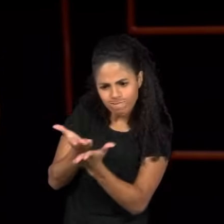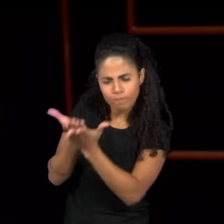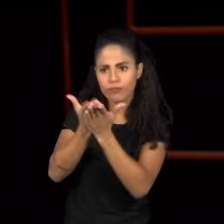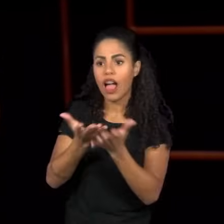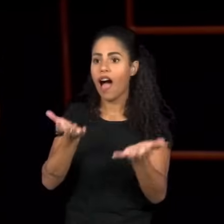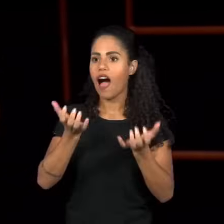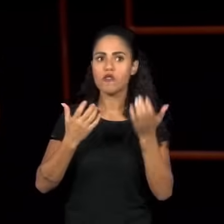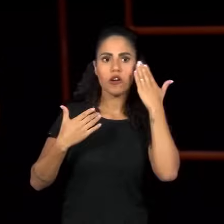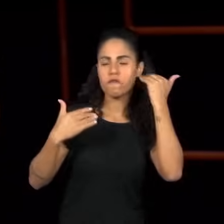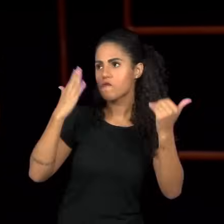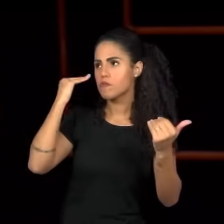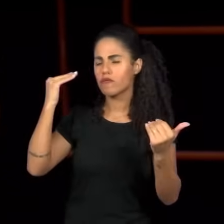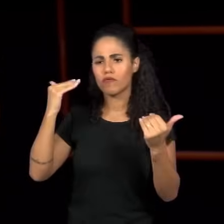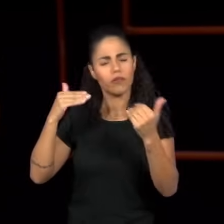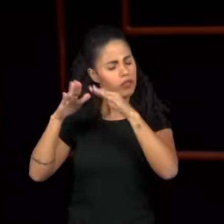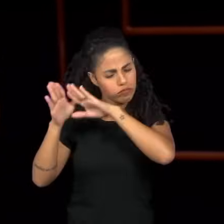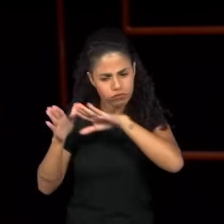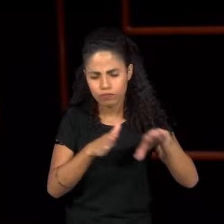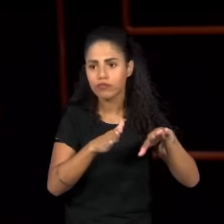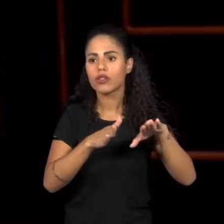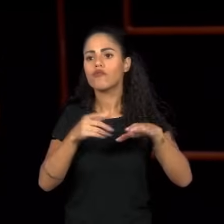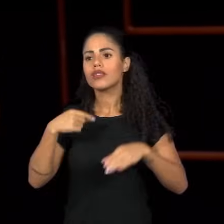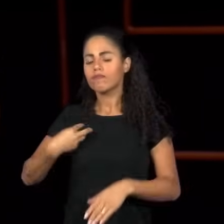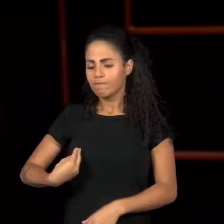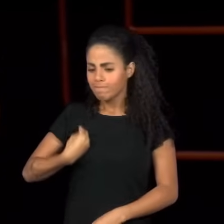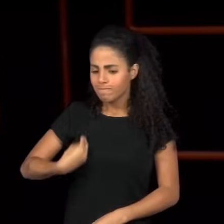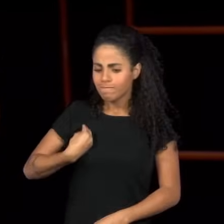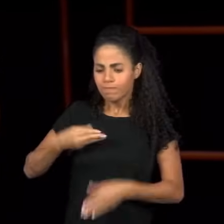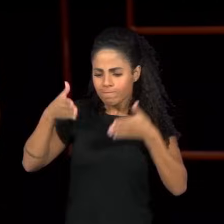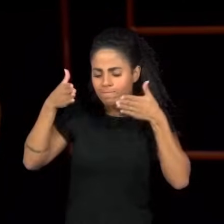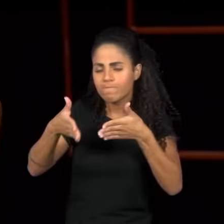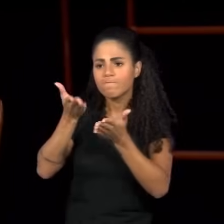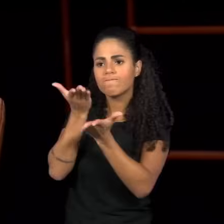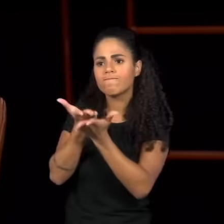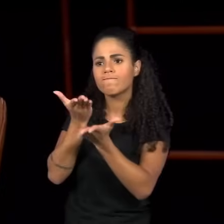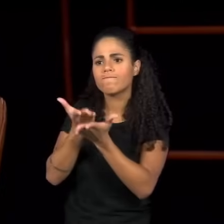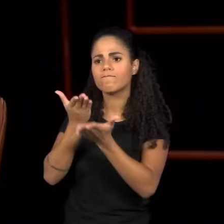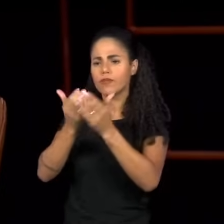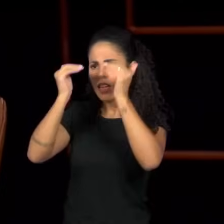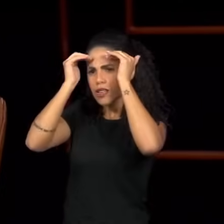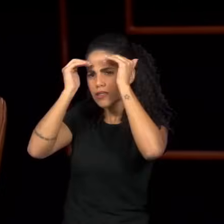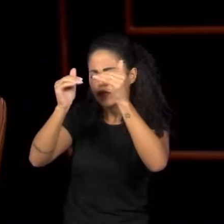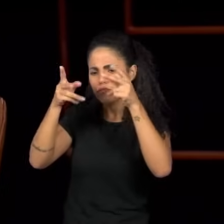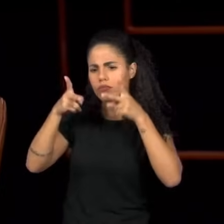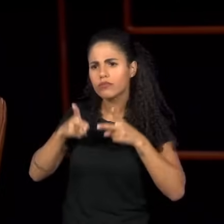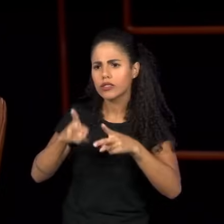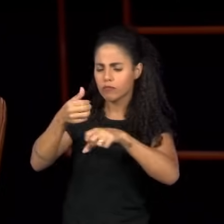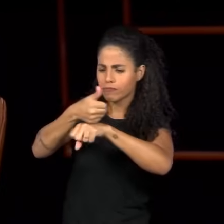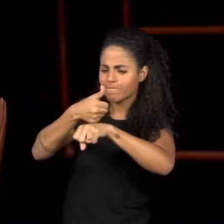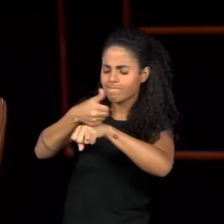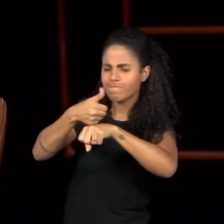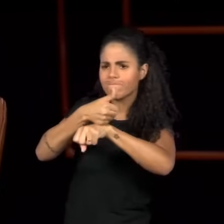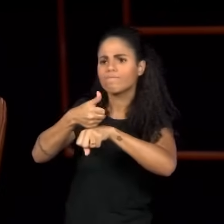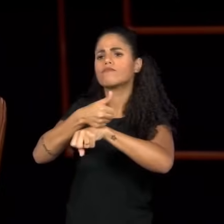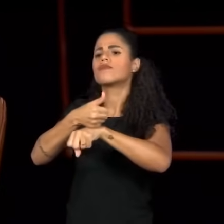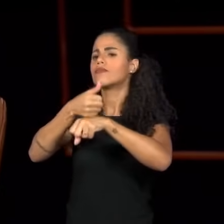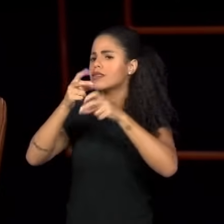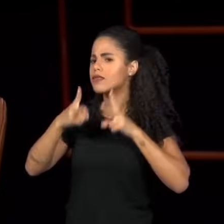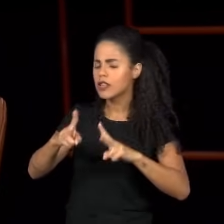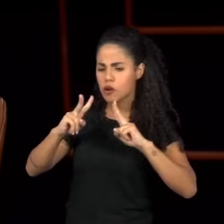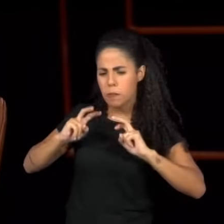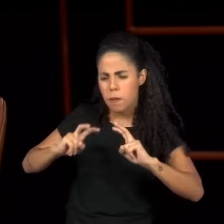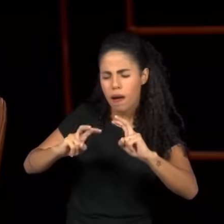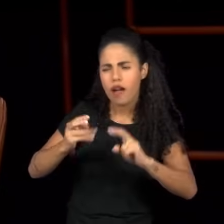uma realização, realmente. Ter muito respeito pela profissão e procurar estudar, procurar